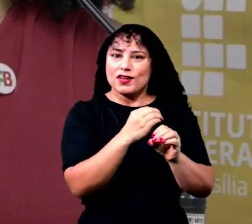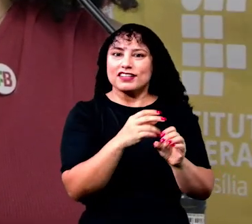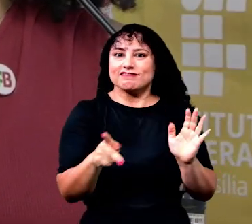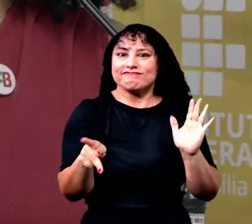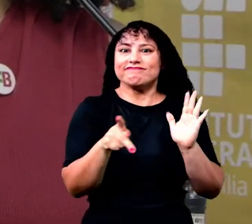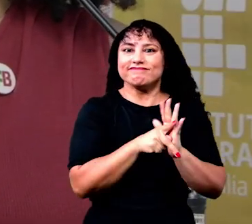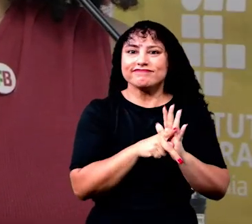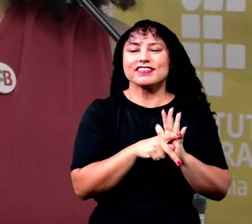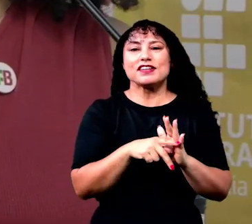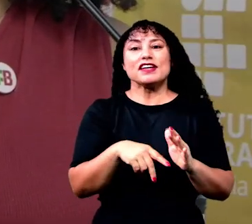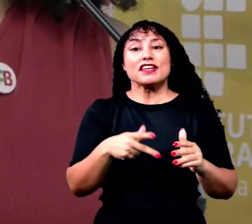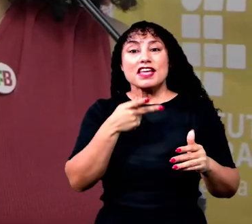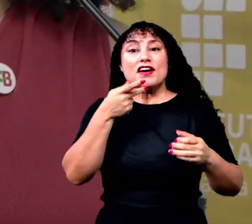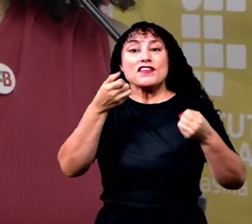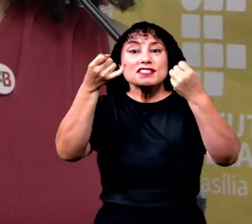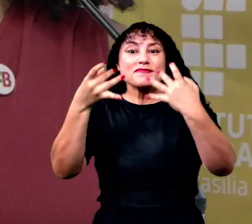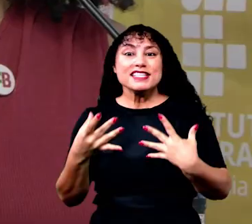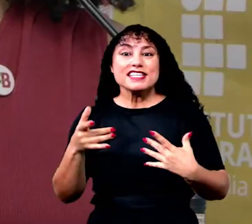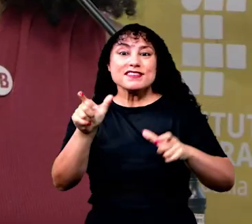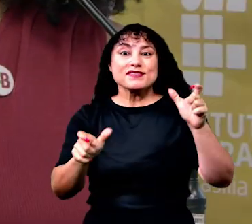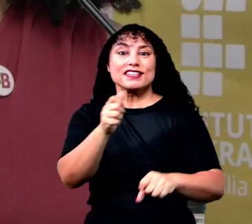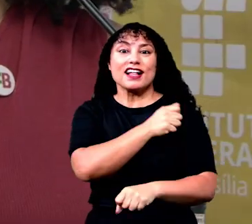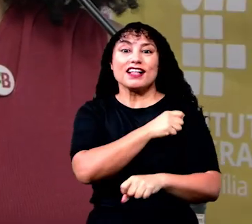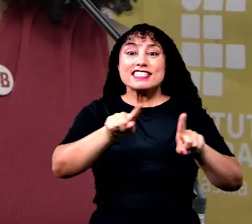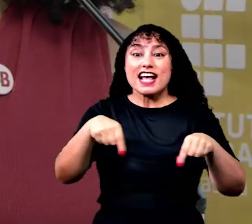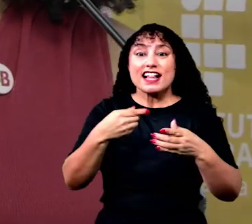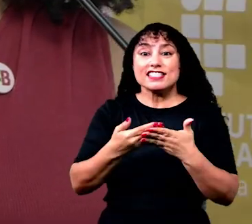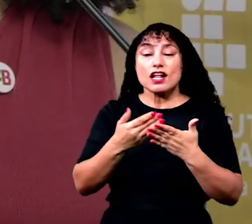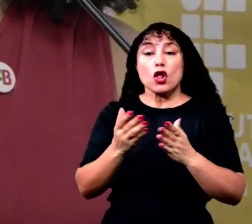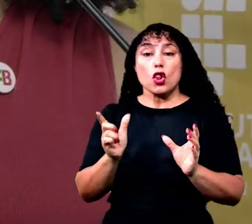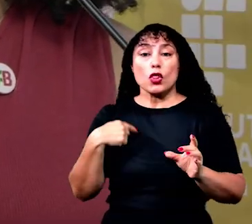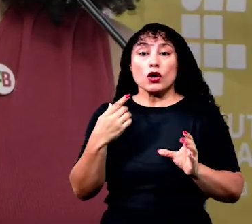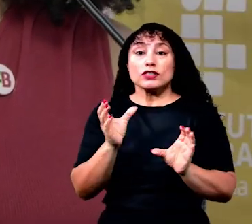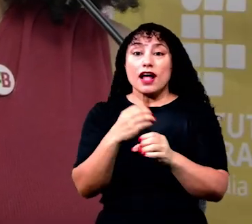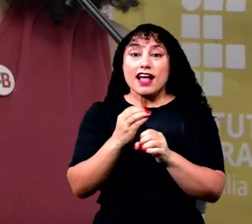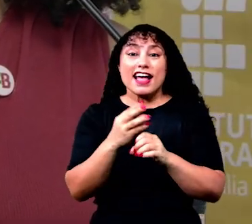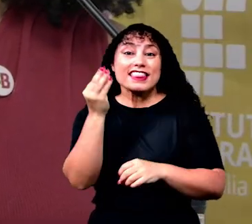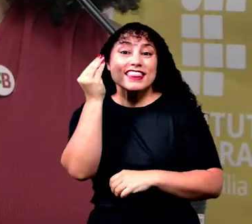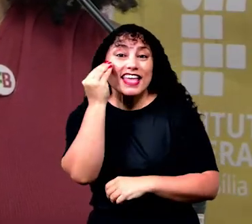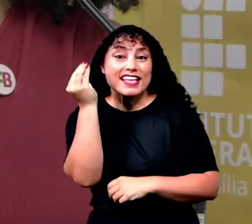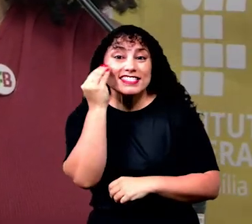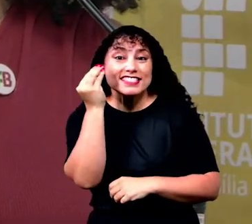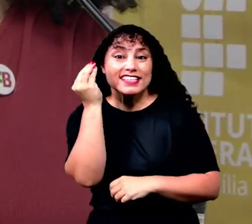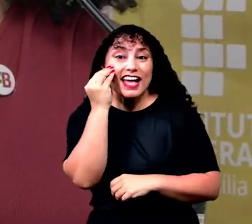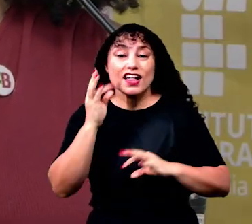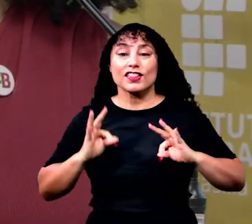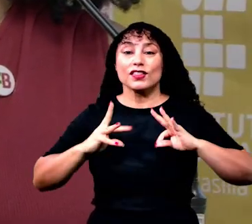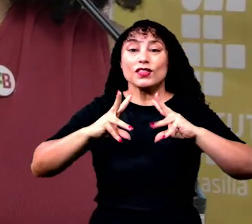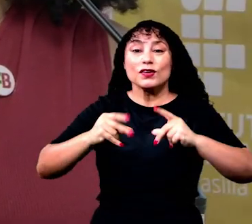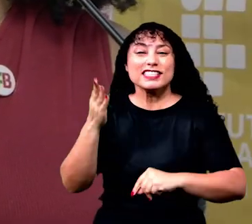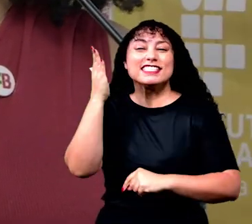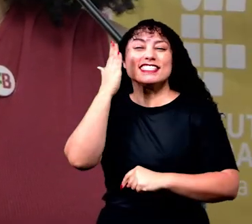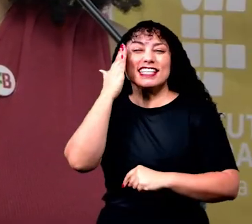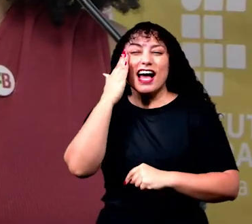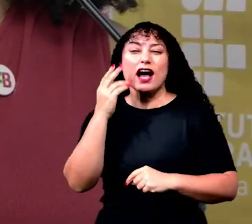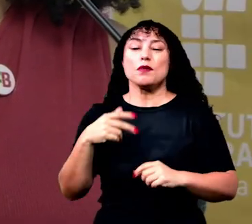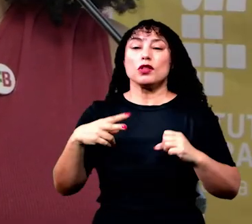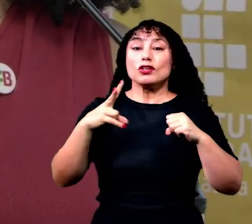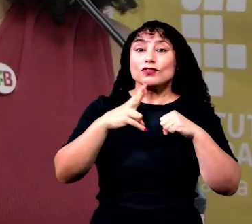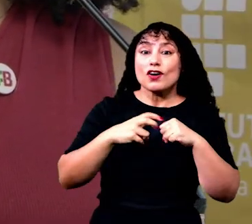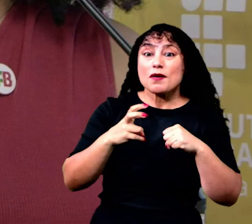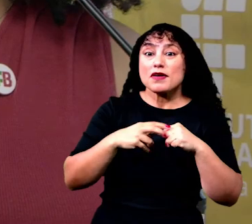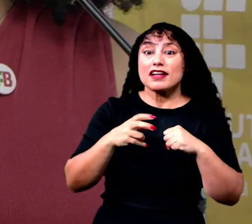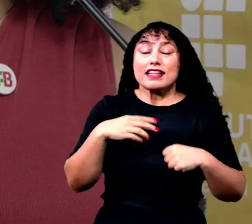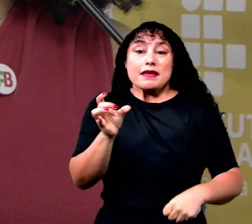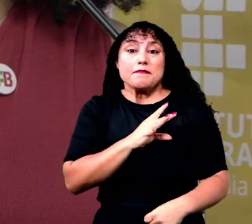E, inclusive, é uma coisa que eu falo para meus estudantes. Aqui na sala de aula é o nosso laboratório, é a hora da gente testar tudo o que a gente sabe, o nosso vocabulário, o que a gente tem